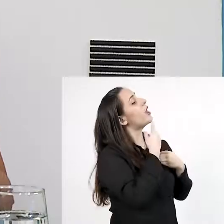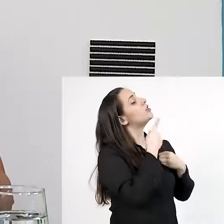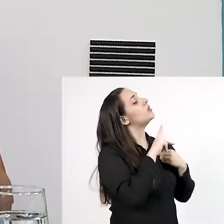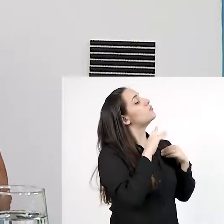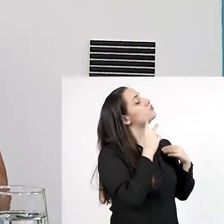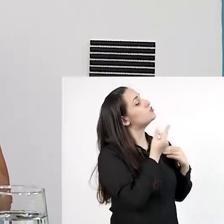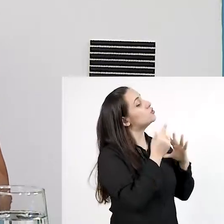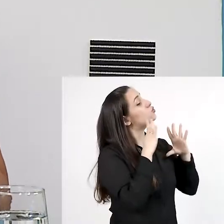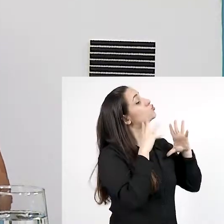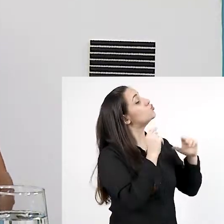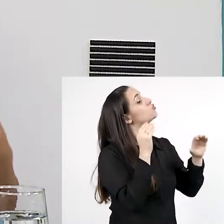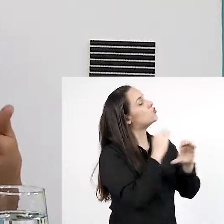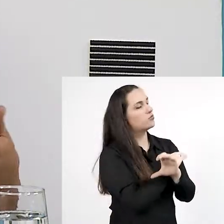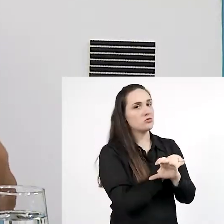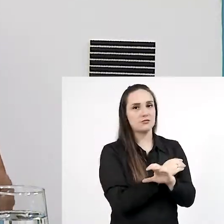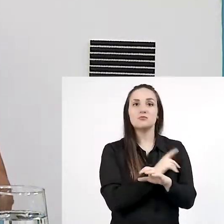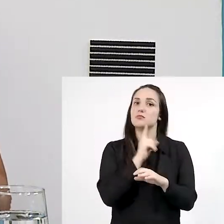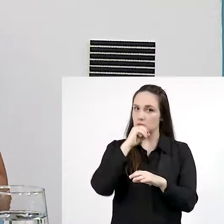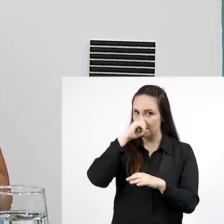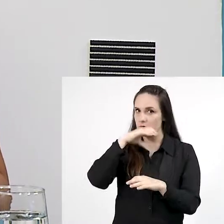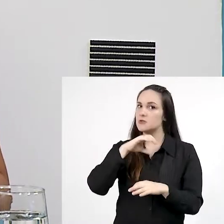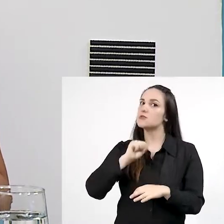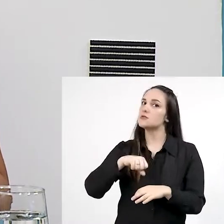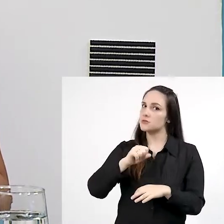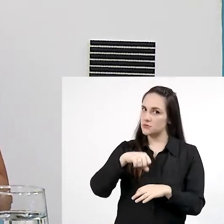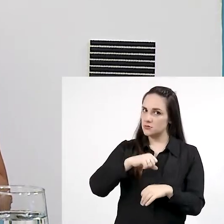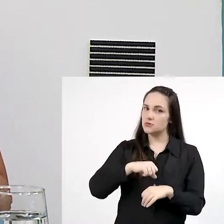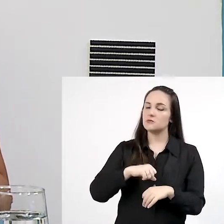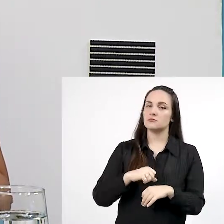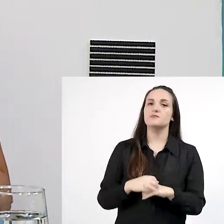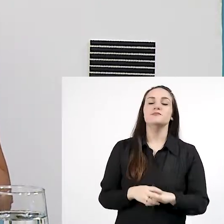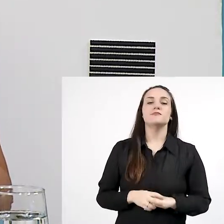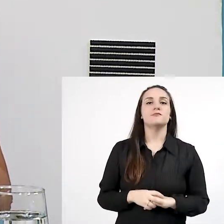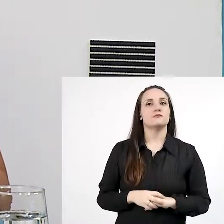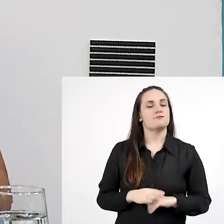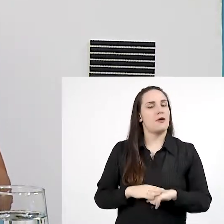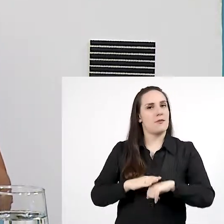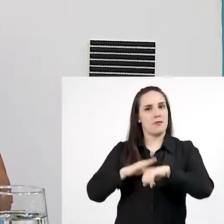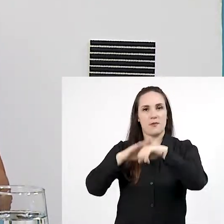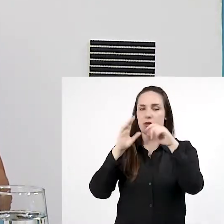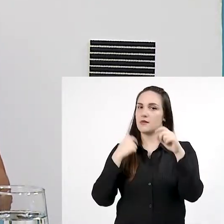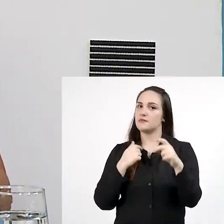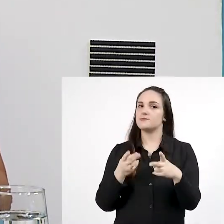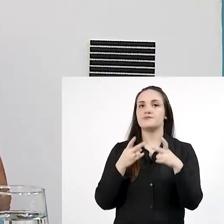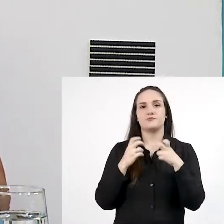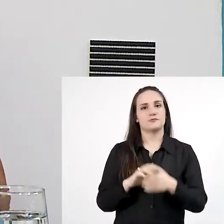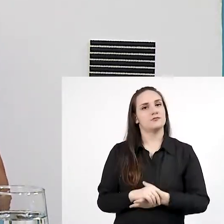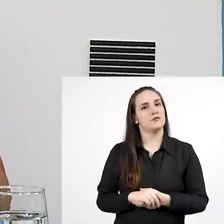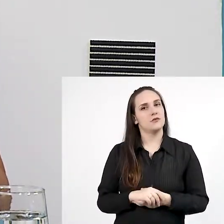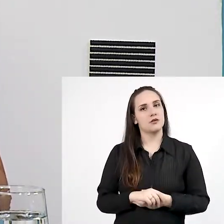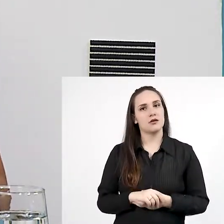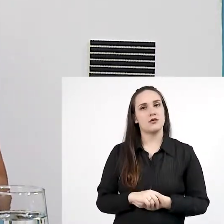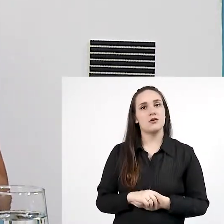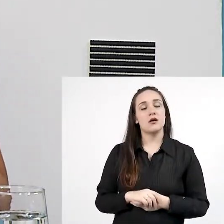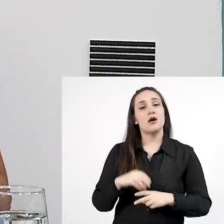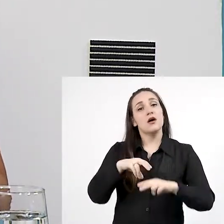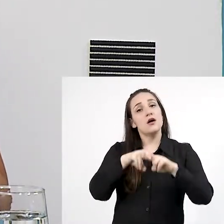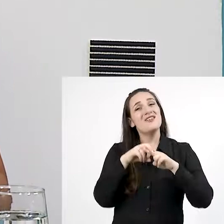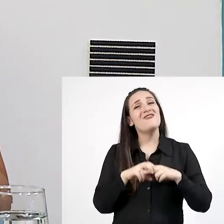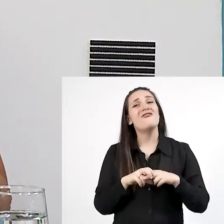as formas de violência que vem se acirrando cada vez mais. E a gente vê que é essa falta de sensibilidade e